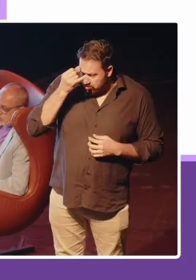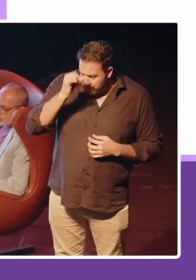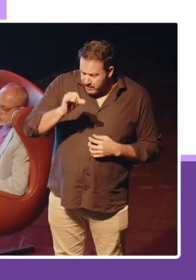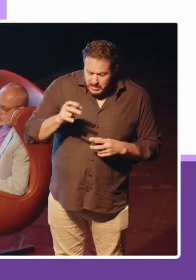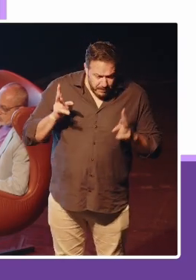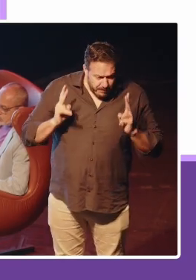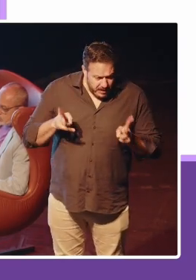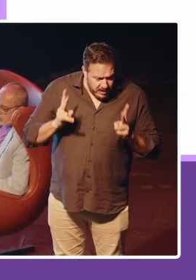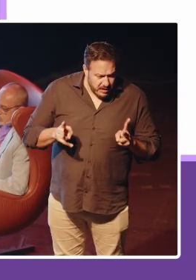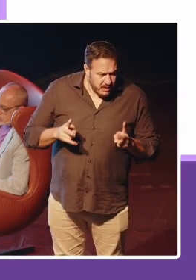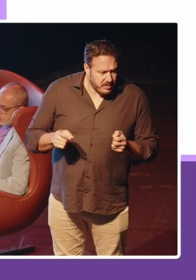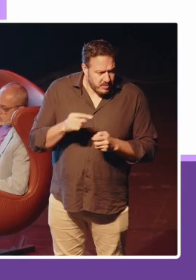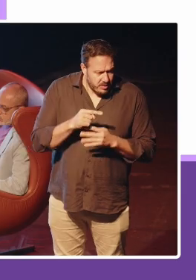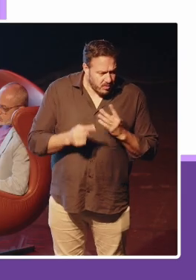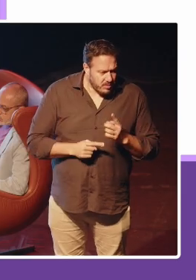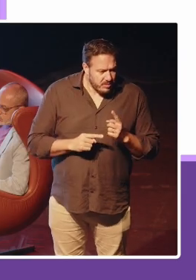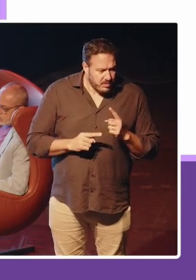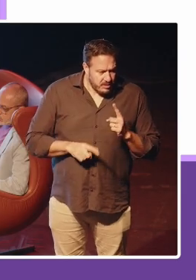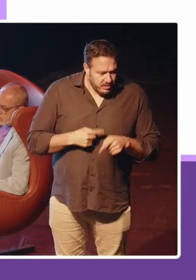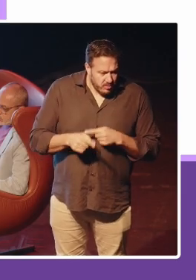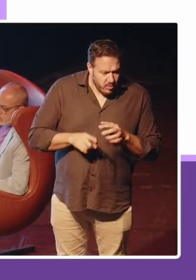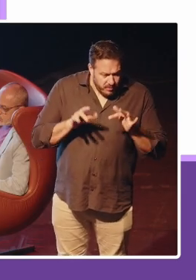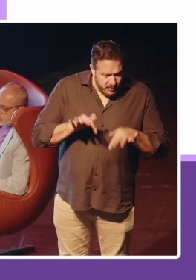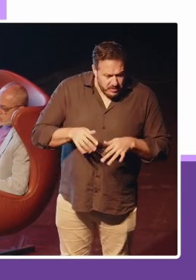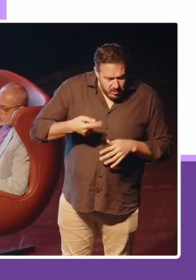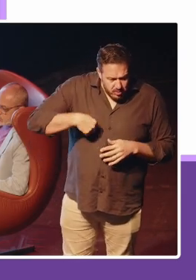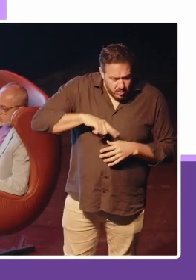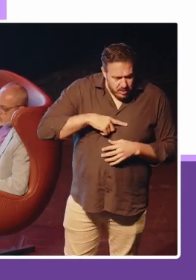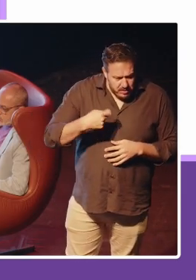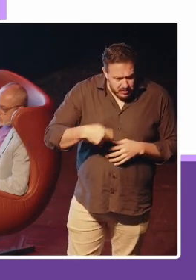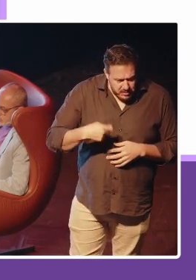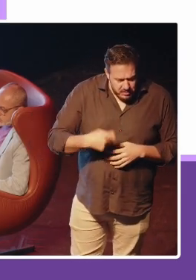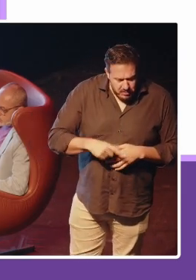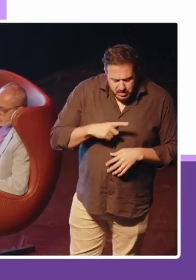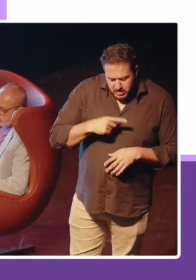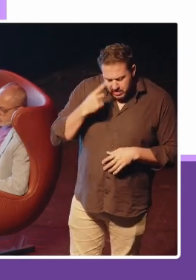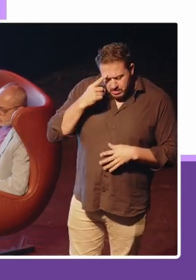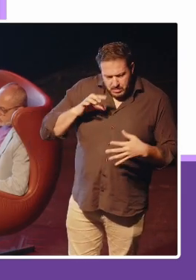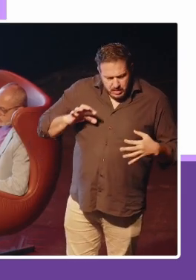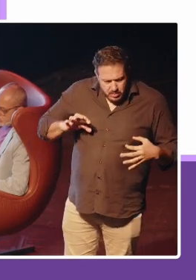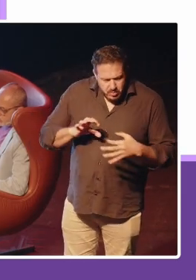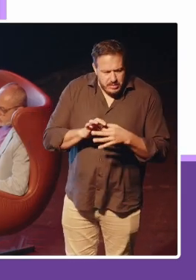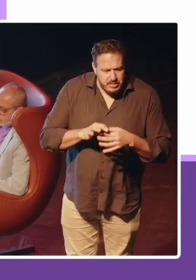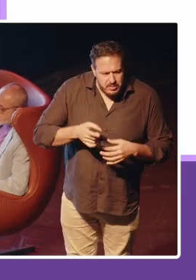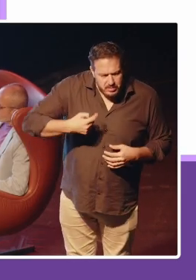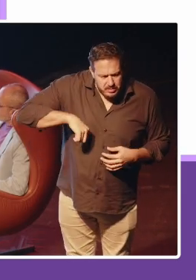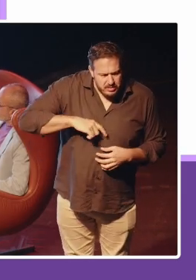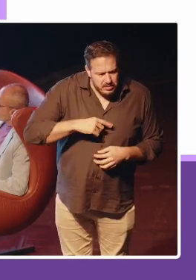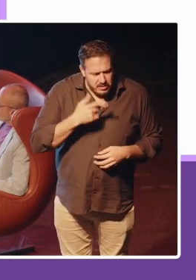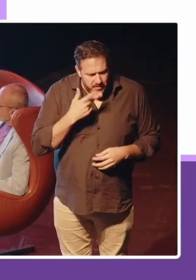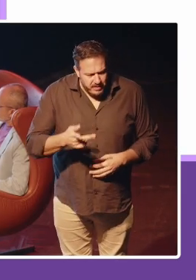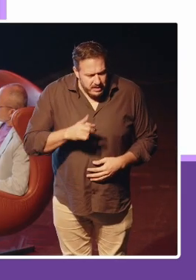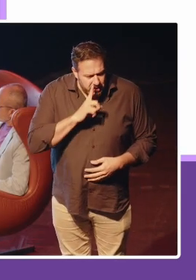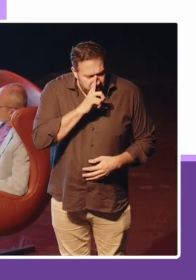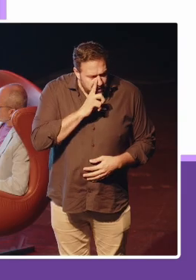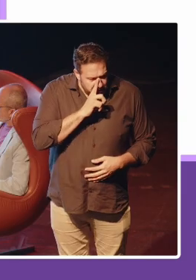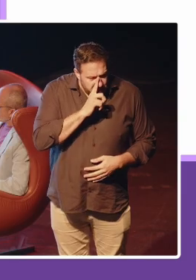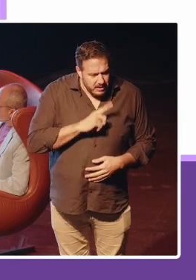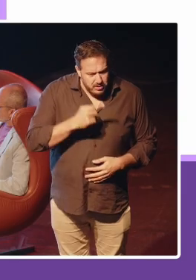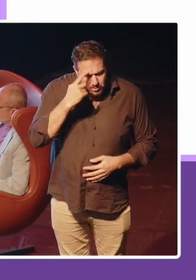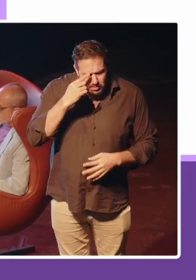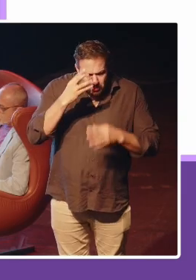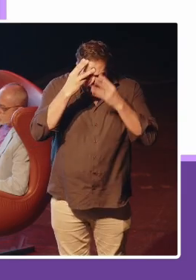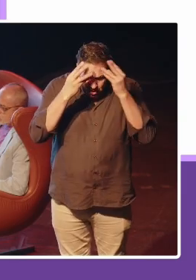o mesmo fator. E, por fim, precisamos ter a associação, né, o que a gente chama aí de risco relativo para a demência,